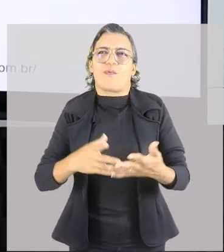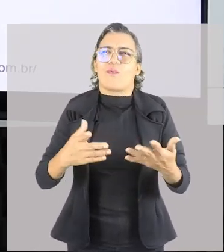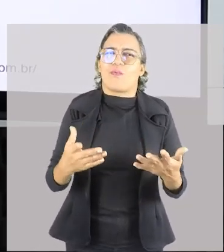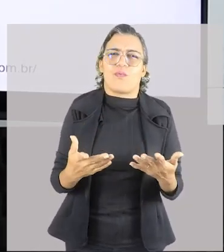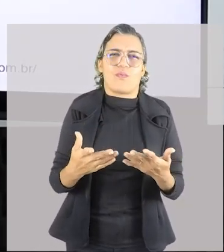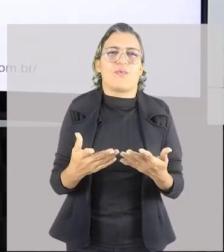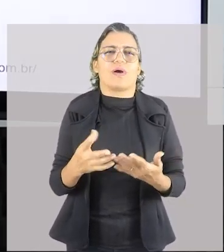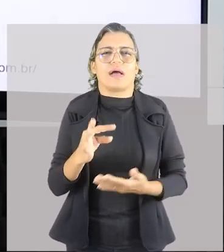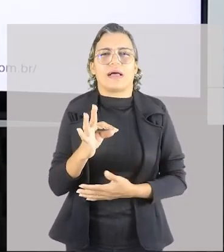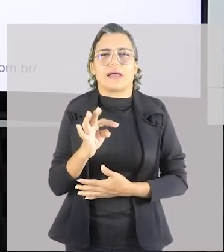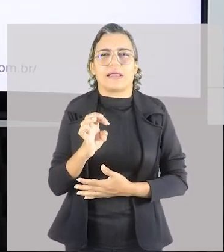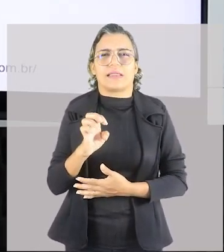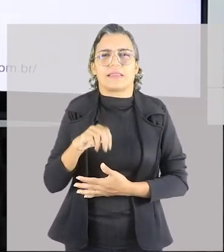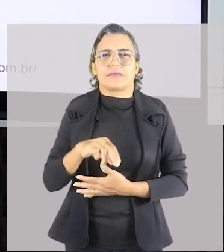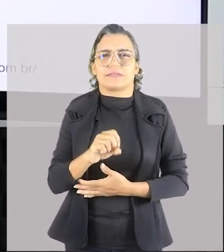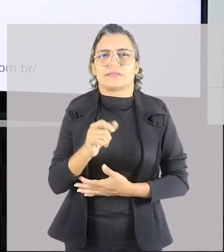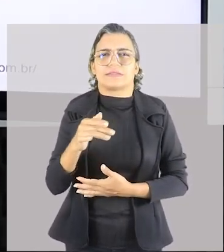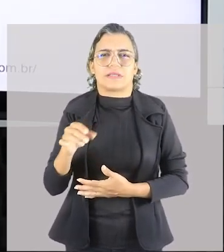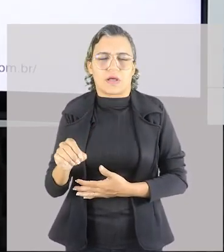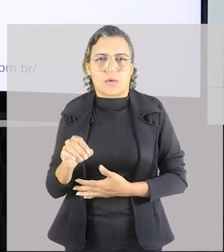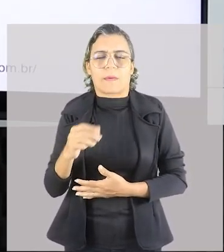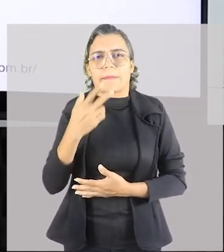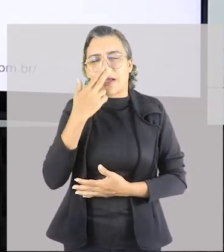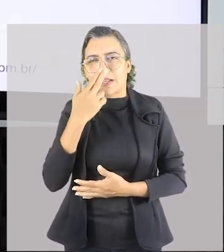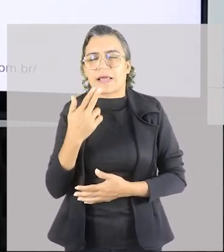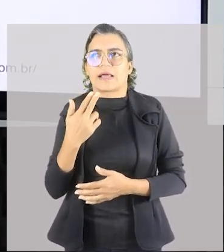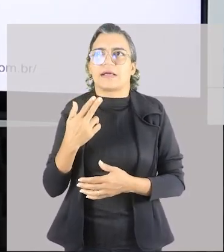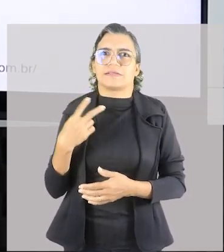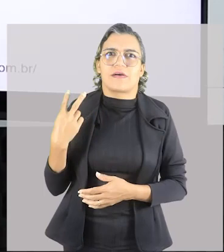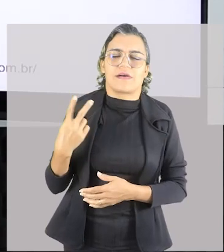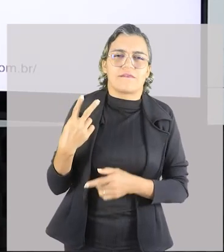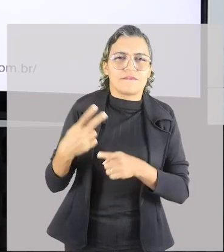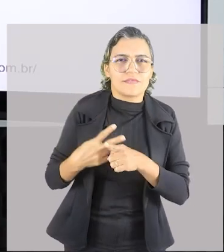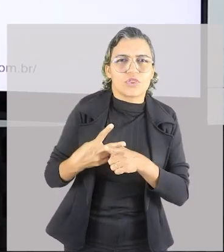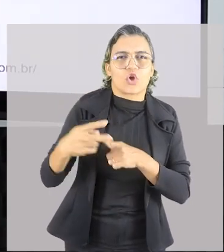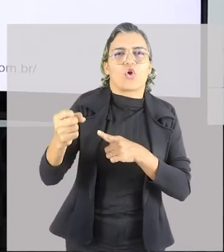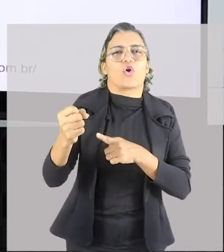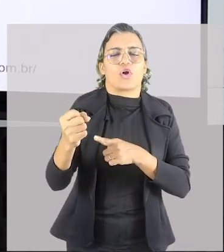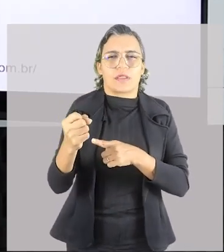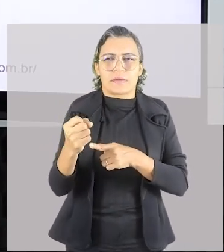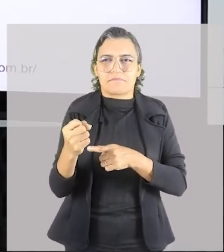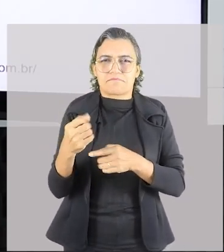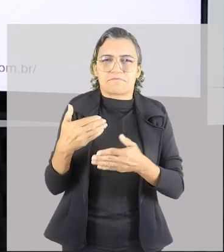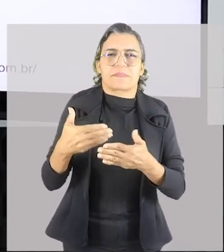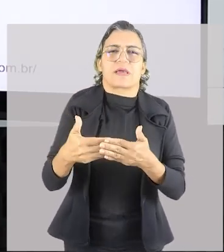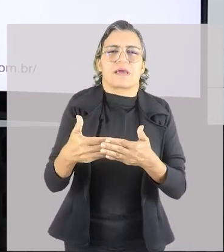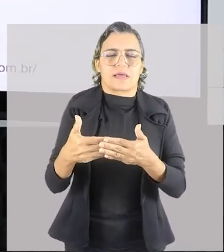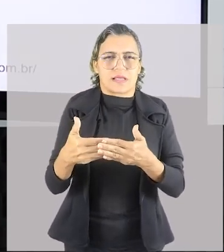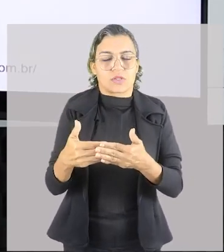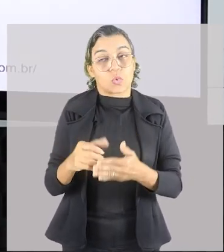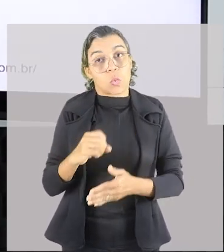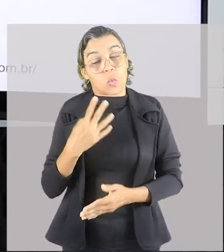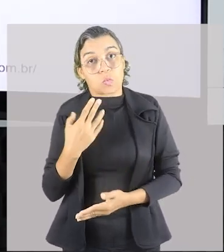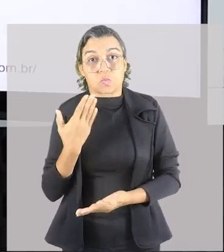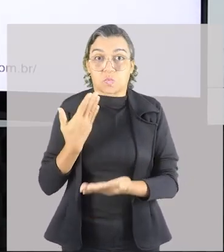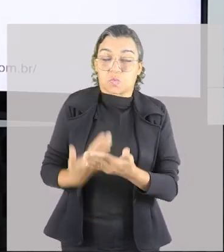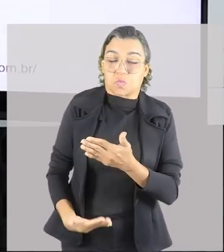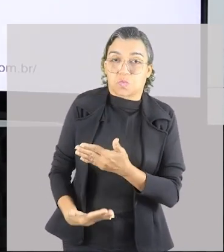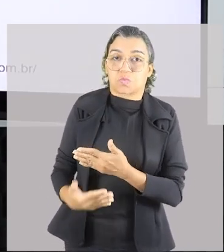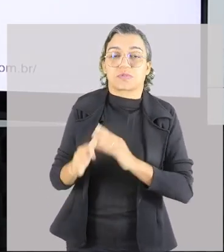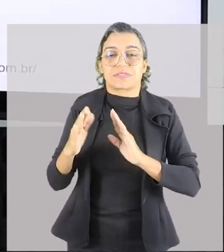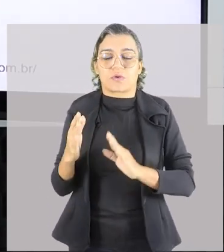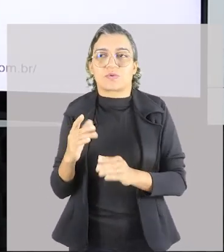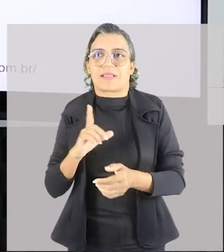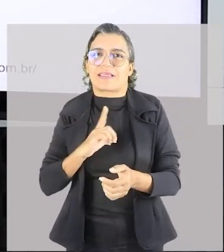sensação de que a vitória está próxima ou de que talvez vai ser derrotado, isso vai gerar